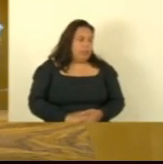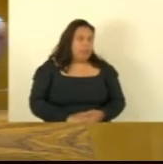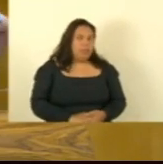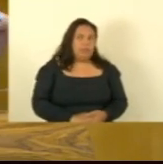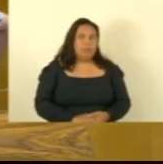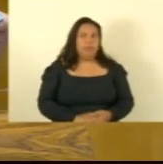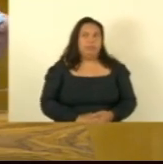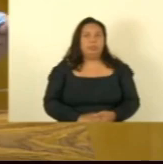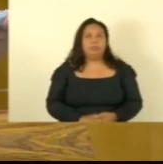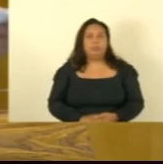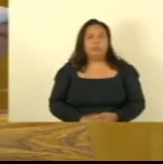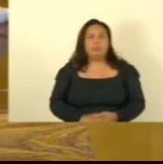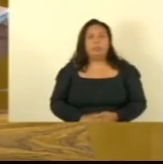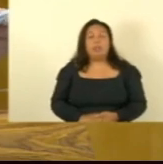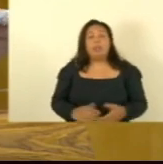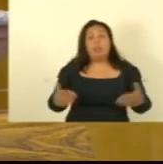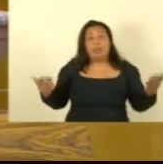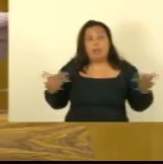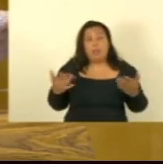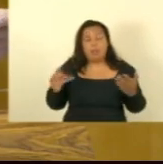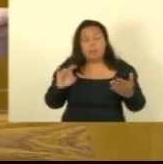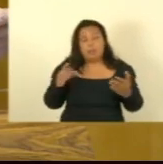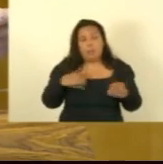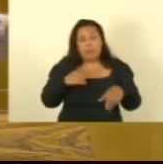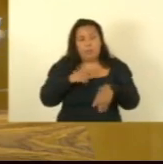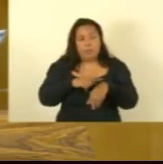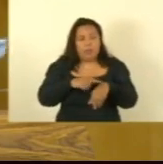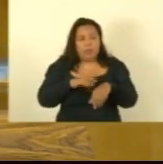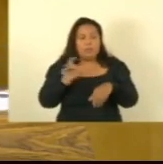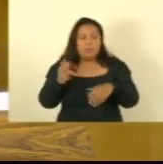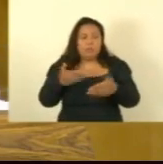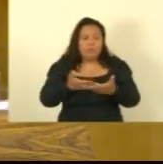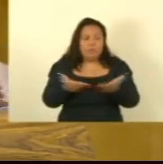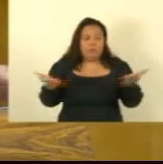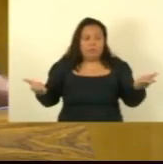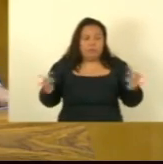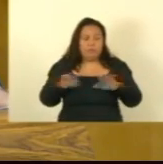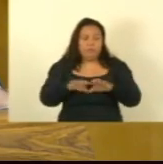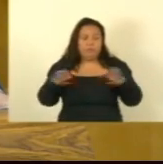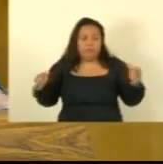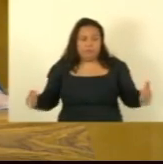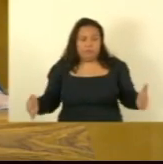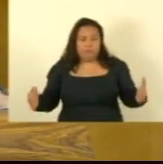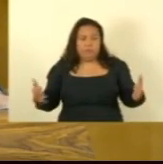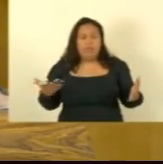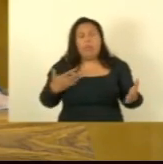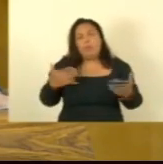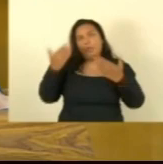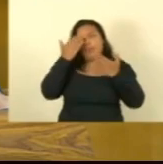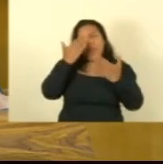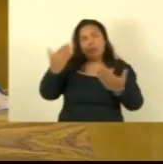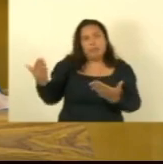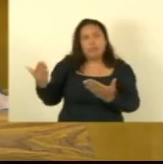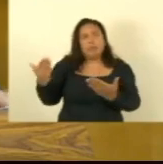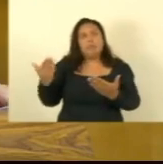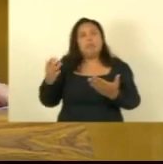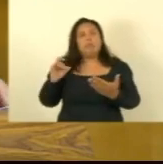Sendo o que eu tenho para o momento, senhores membros da mesa, eu fico agradecido.